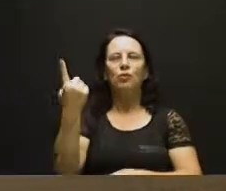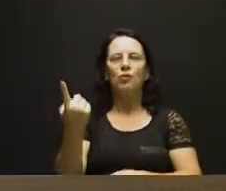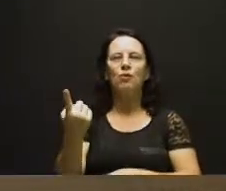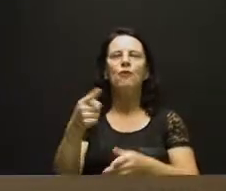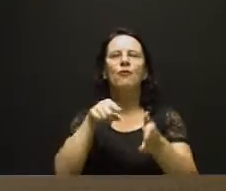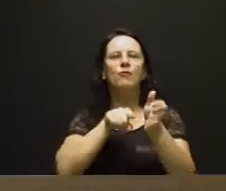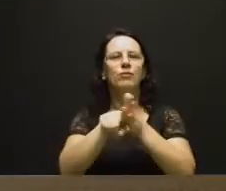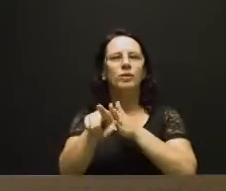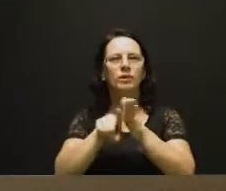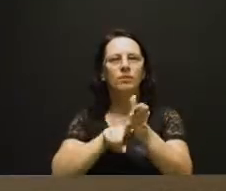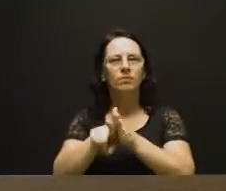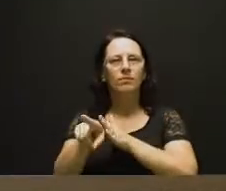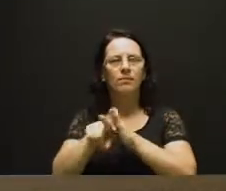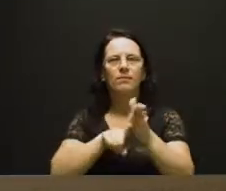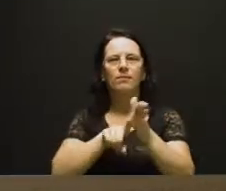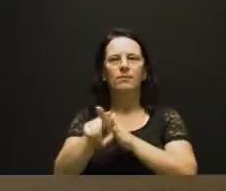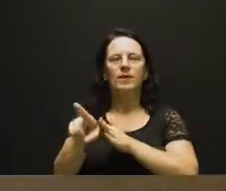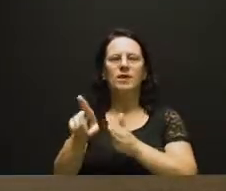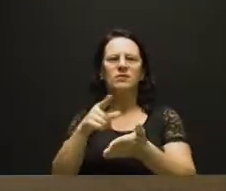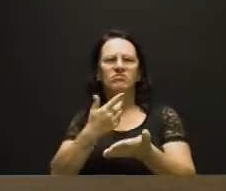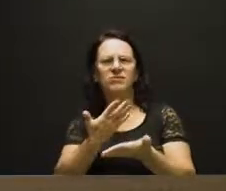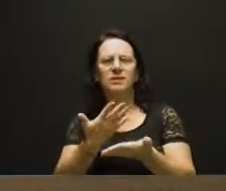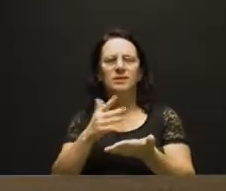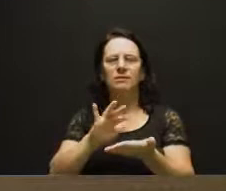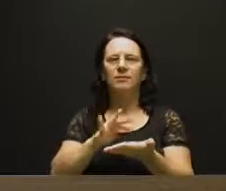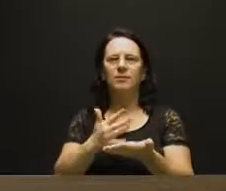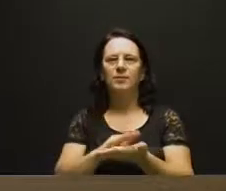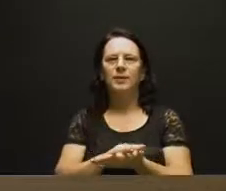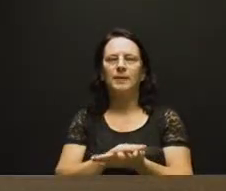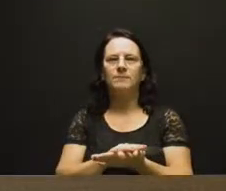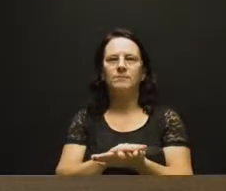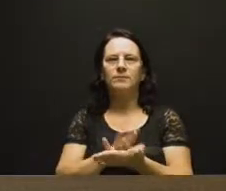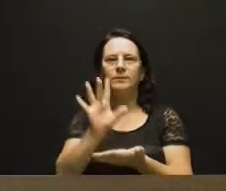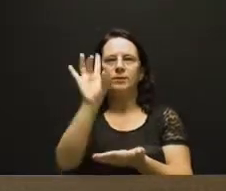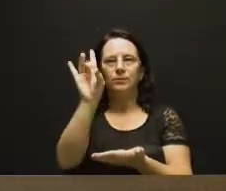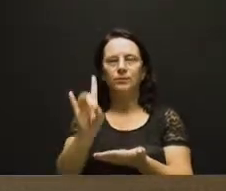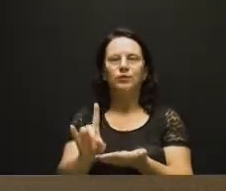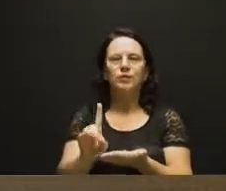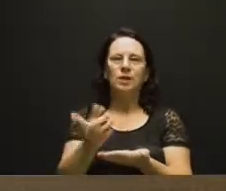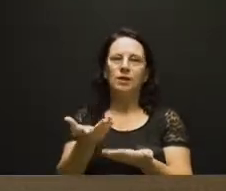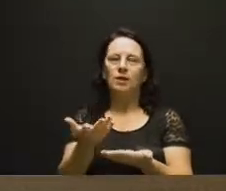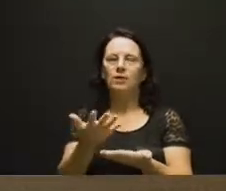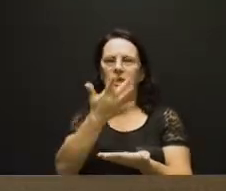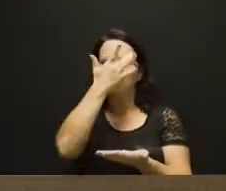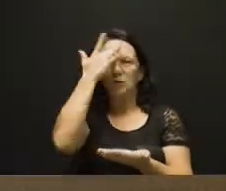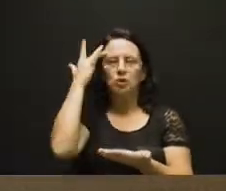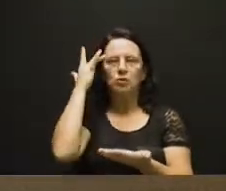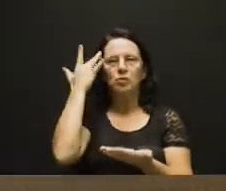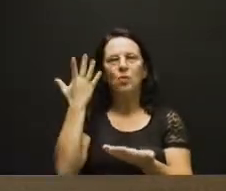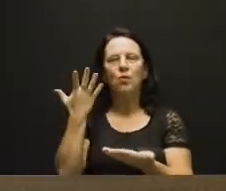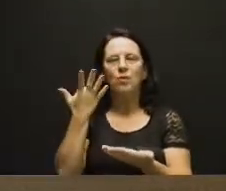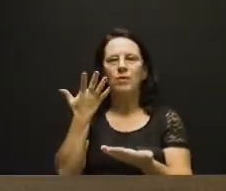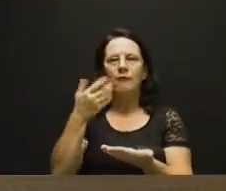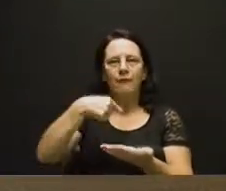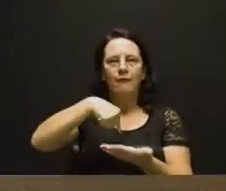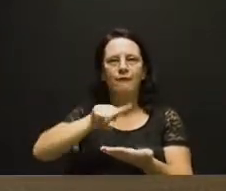questionamentos porque às vezes nem é uma nem é um direito às vezes há as pessoas ficam equivocadas em